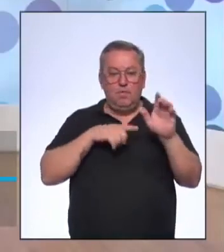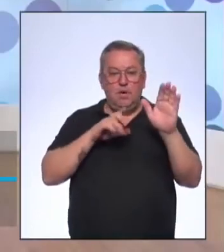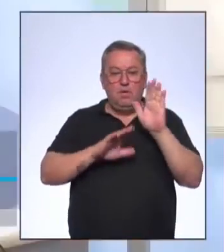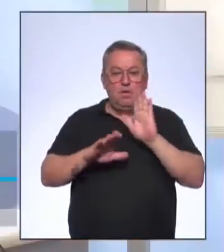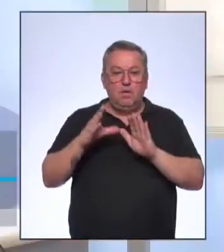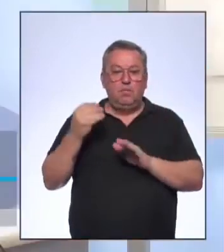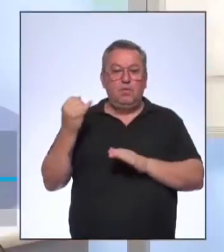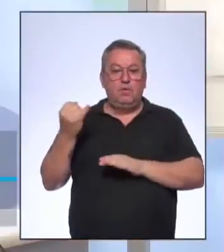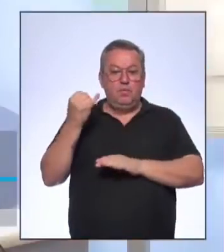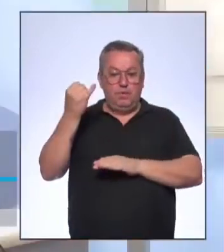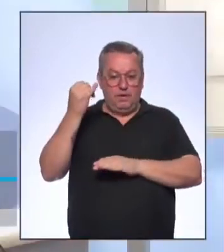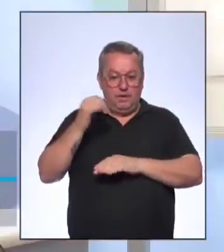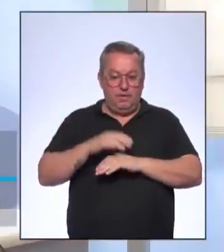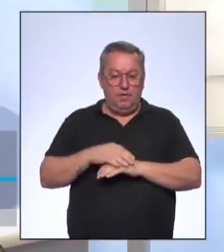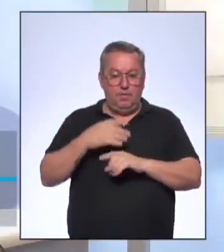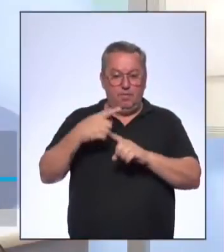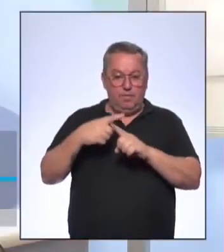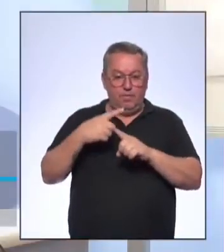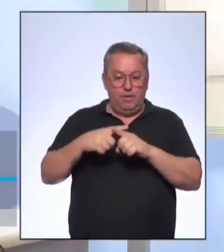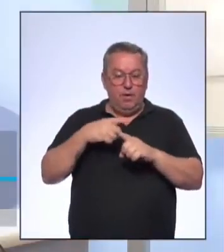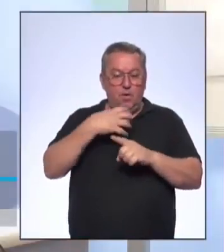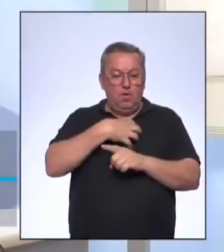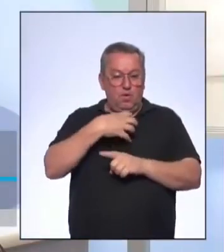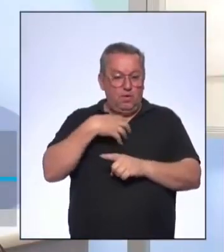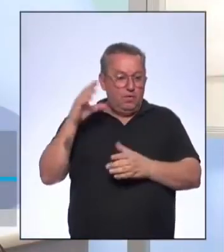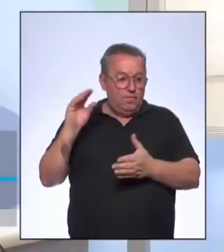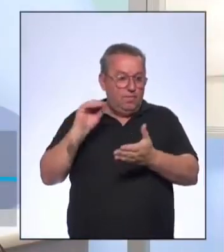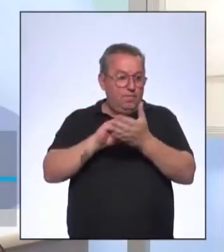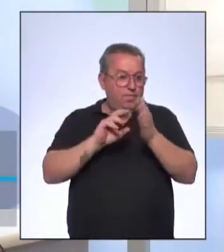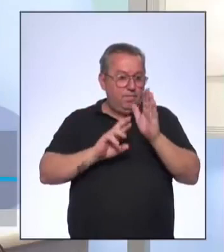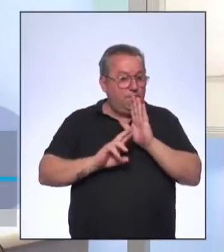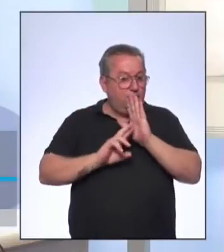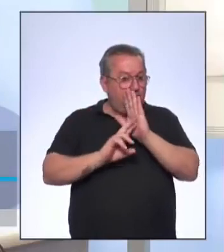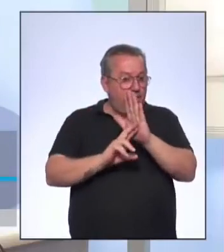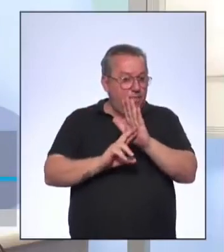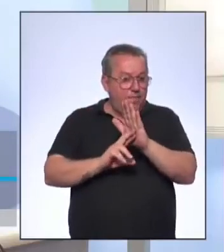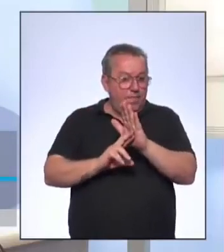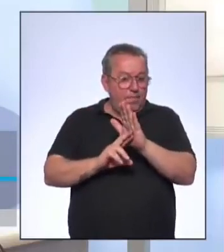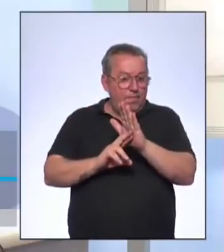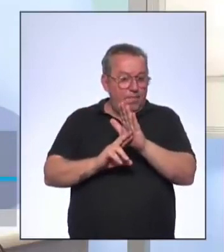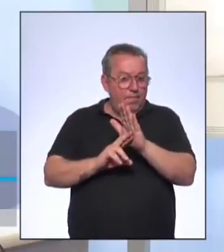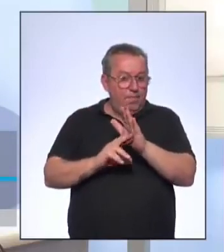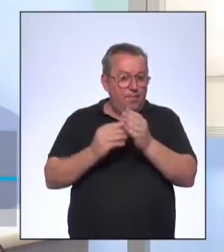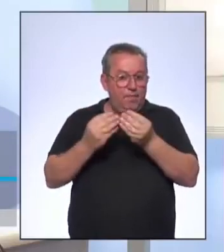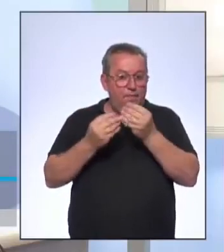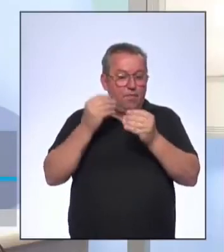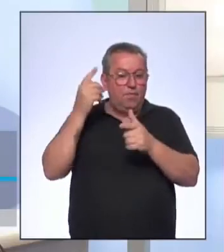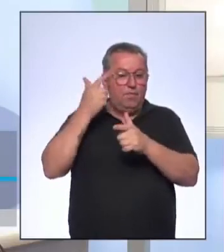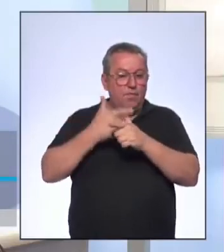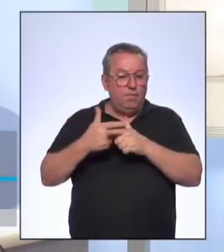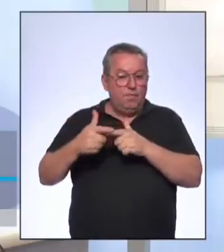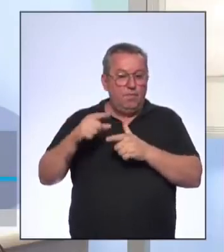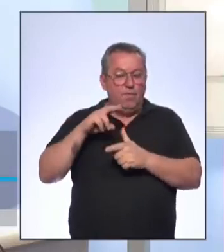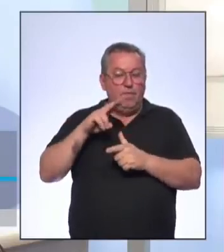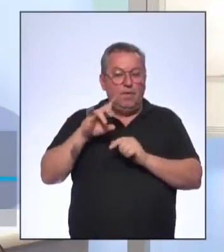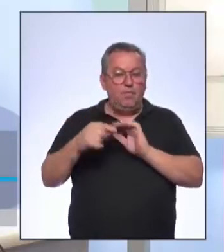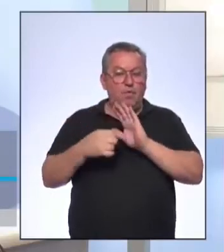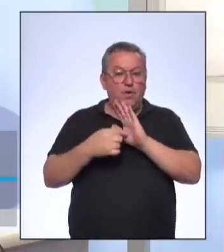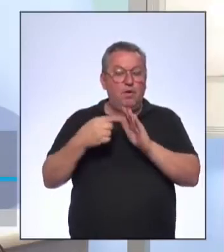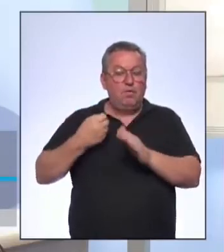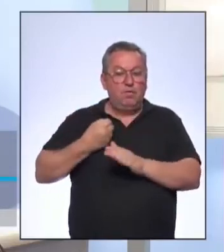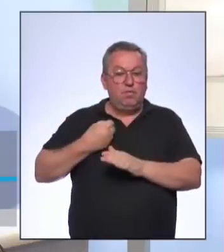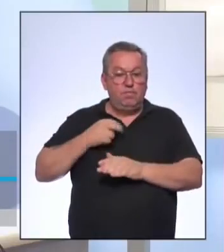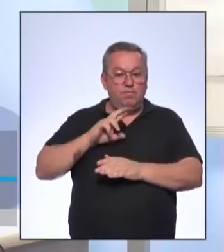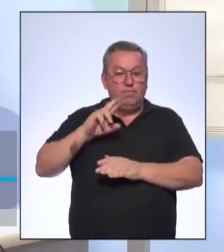muito importante, né? Porque a forma com que você representa essa fração, como ela é uma divisão, ela vai apresentar um número